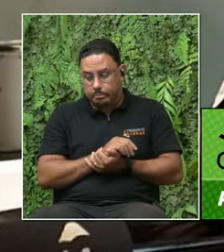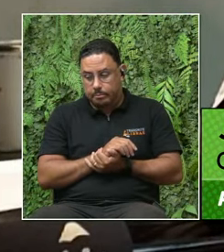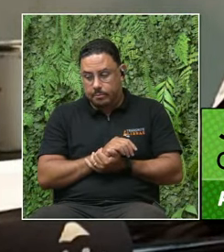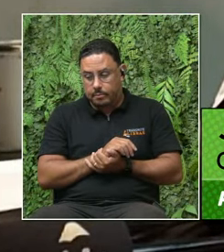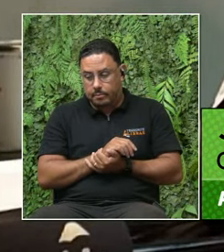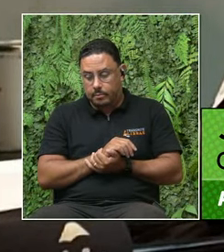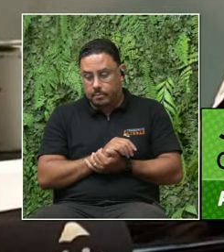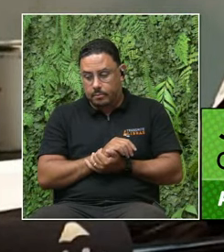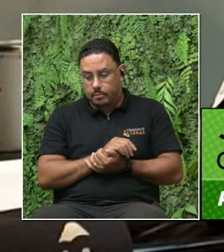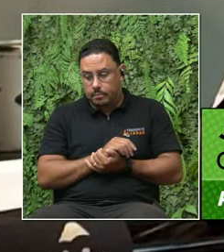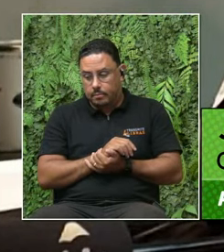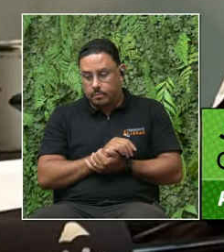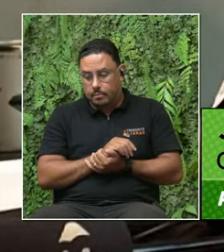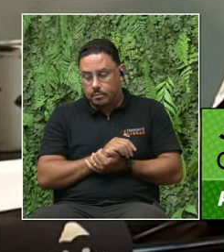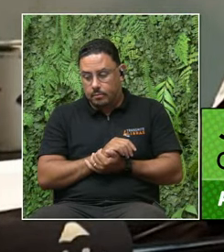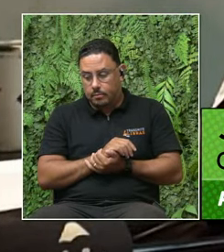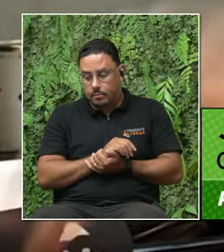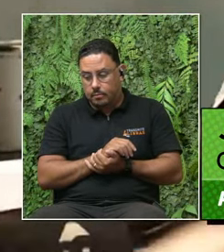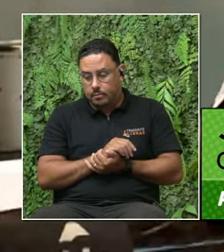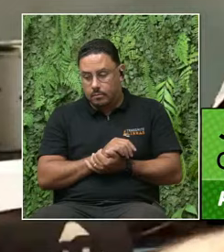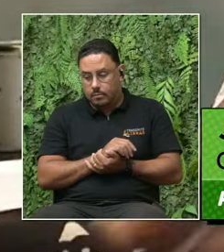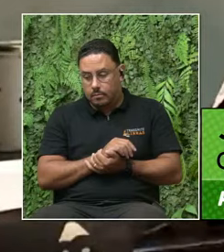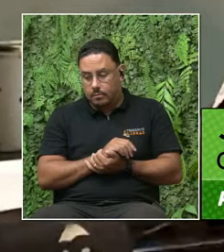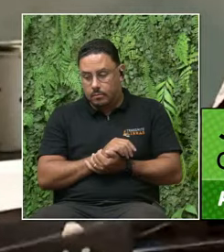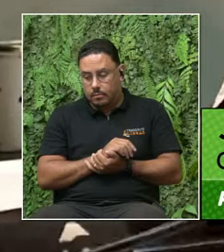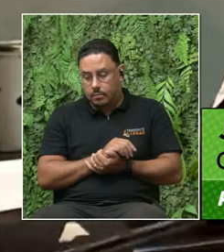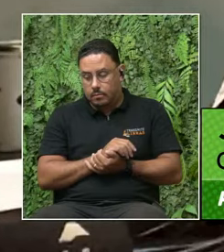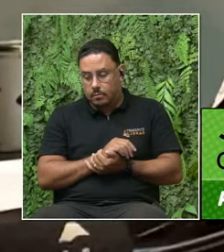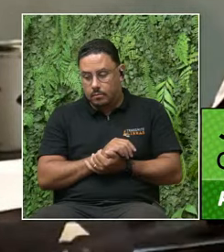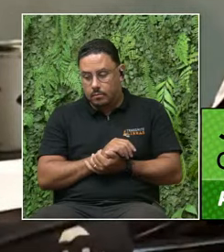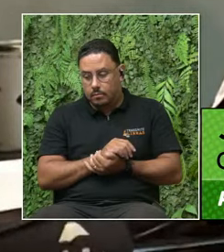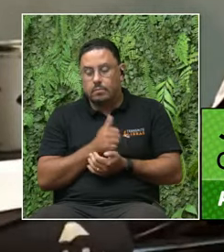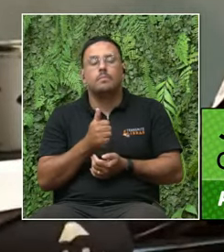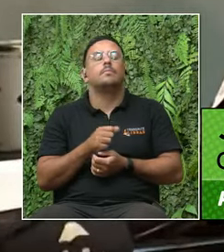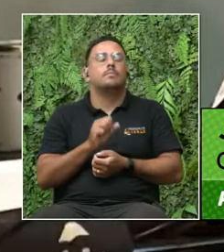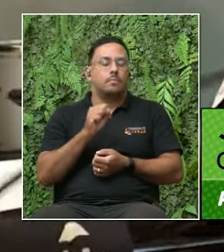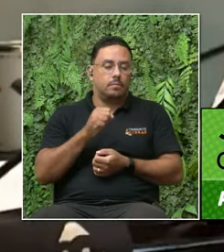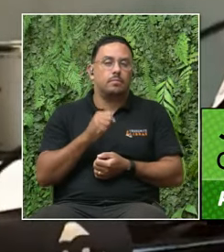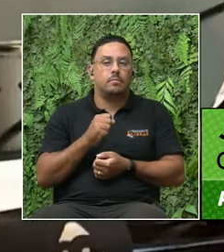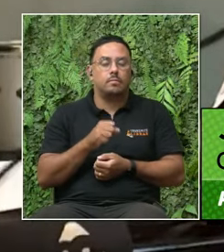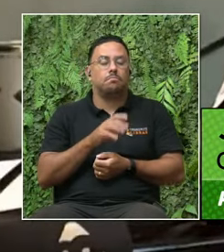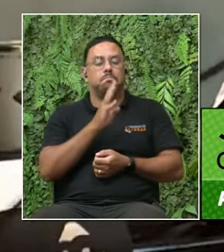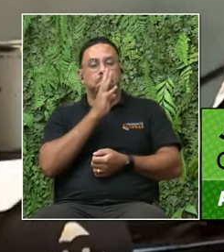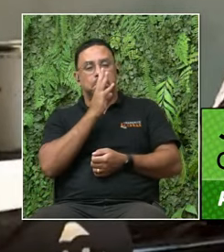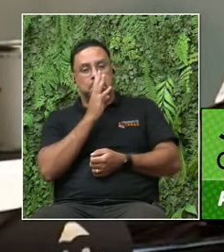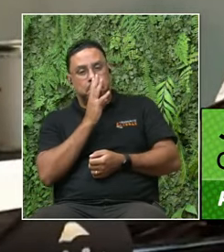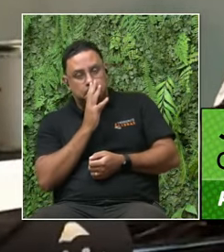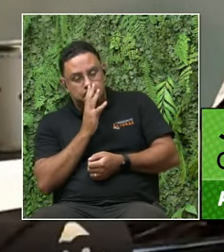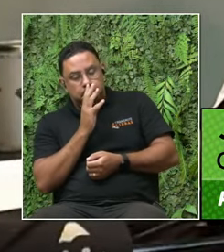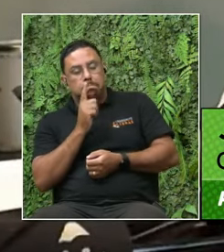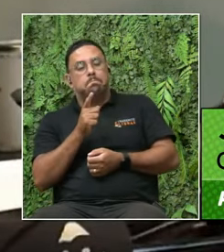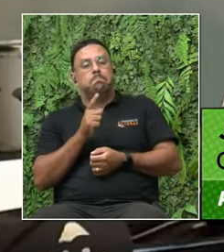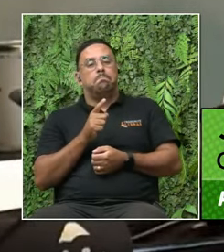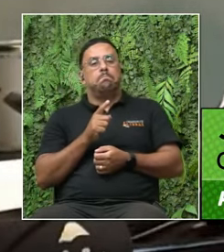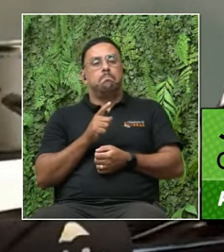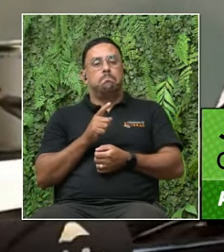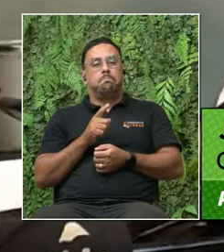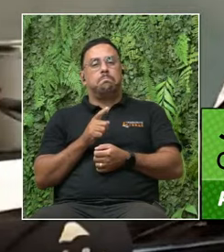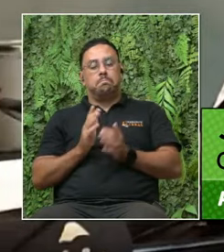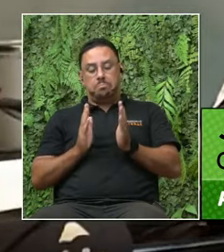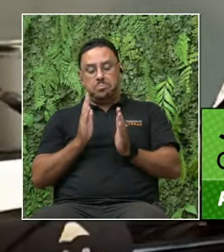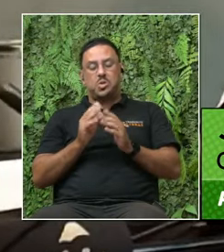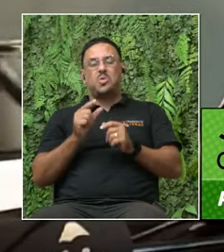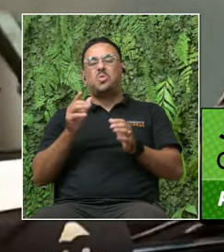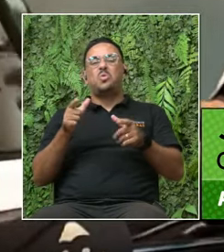jber acho que minha voz está chegando para Gilbert tá louco Bob é assim admirável a com tão pouco tempo